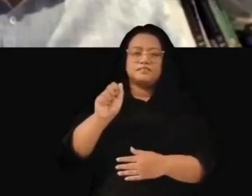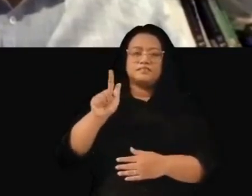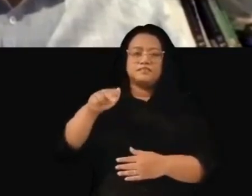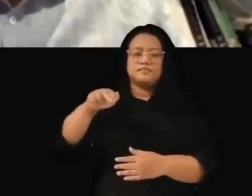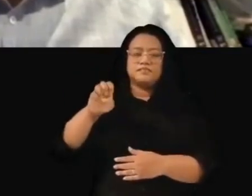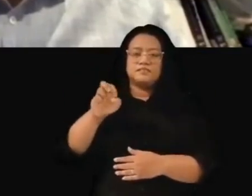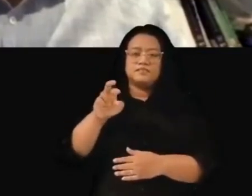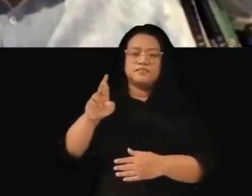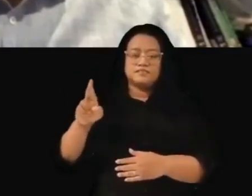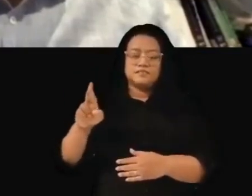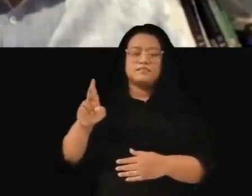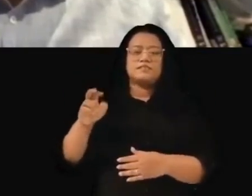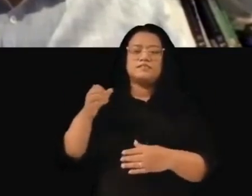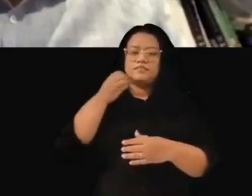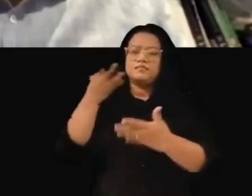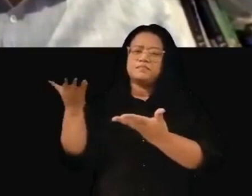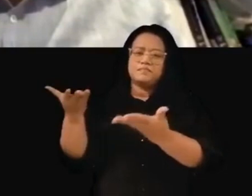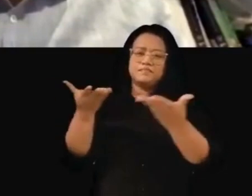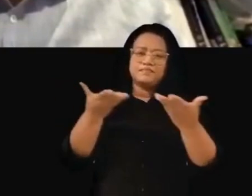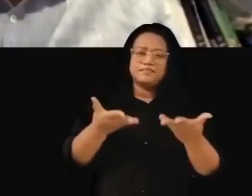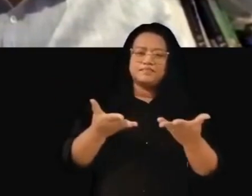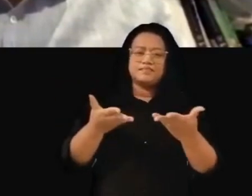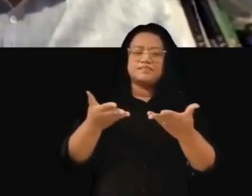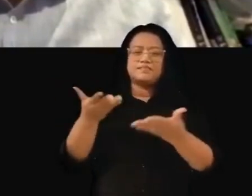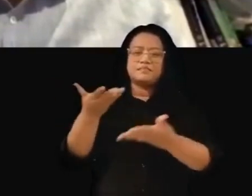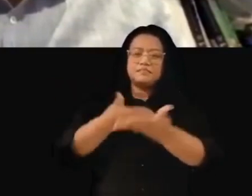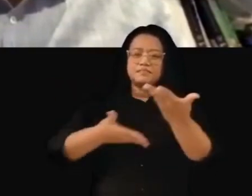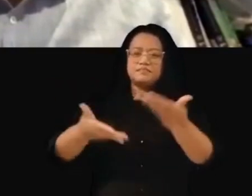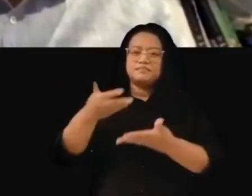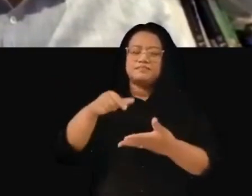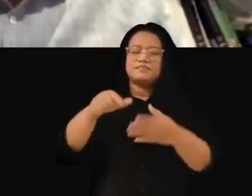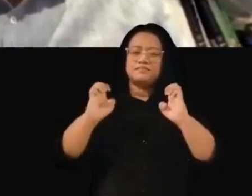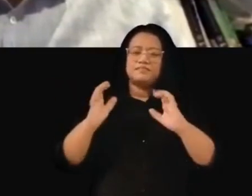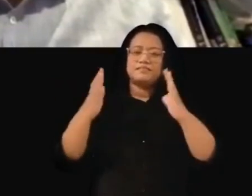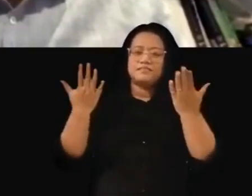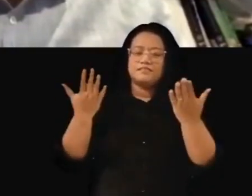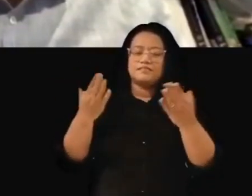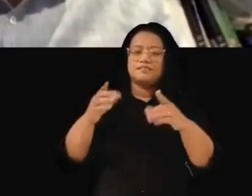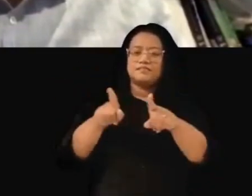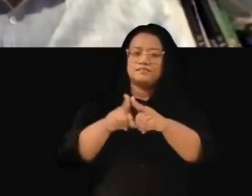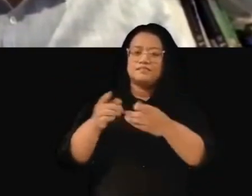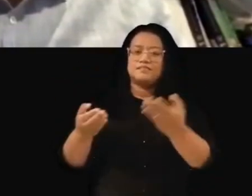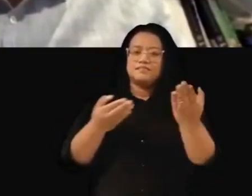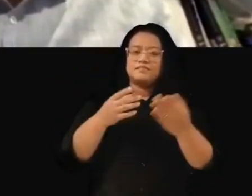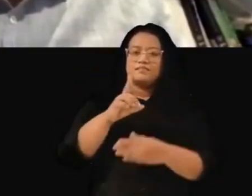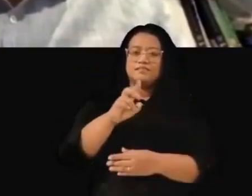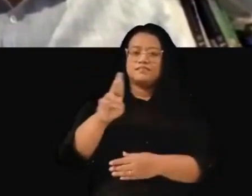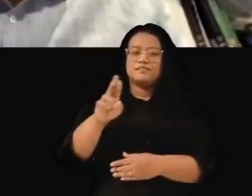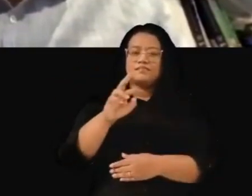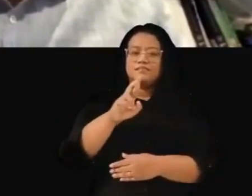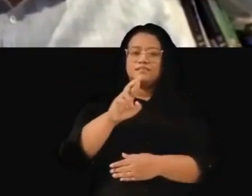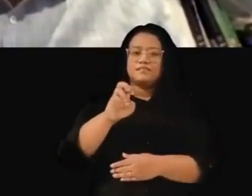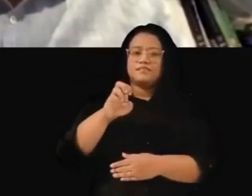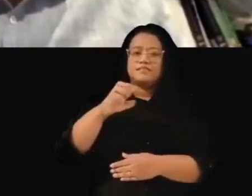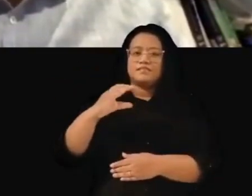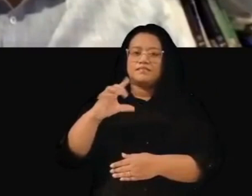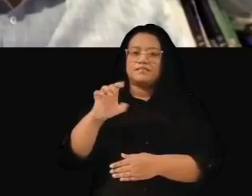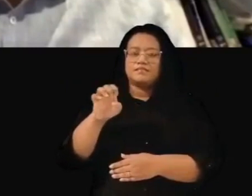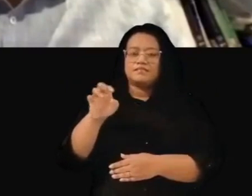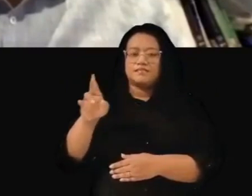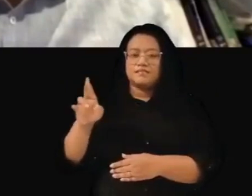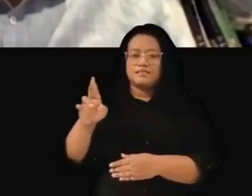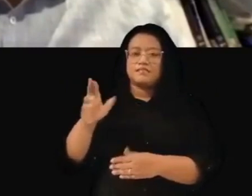vez mais. Eu agradeço a sua participação neste evento. Doutora Raicler, com a palavra para coordenar o